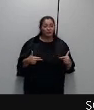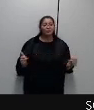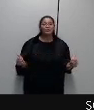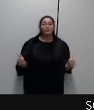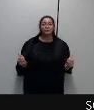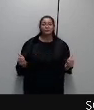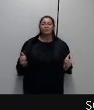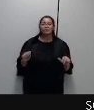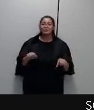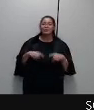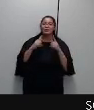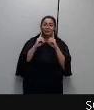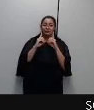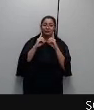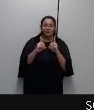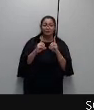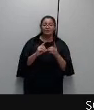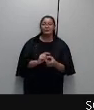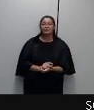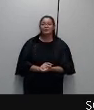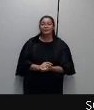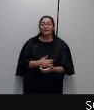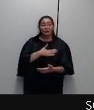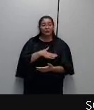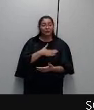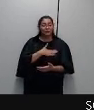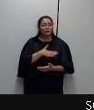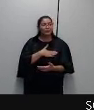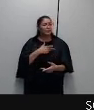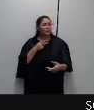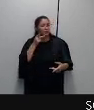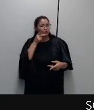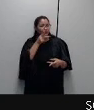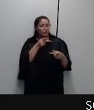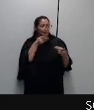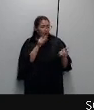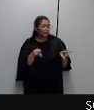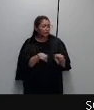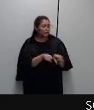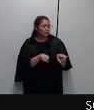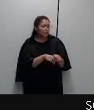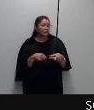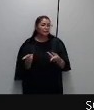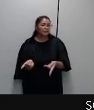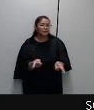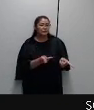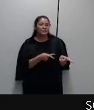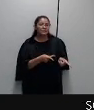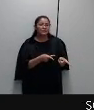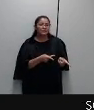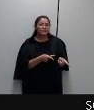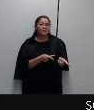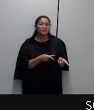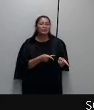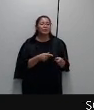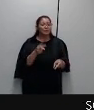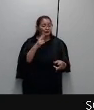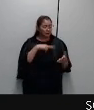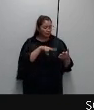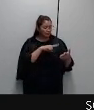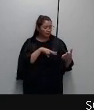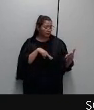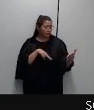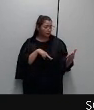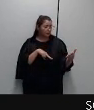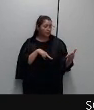eu gostaria de ponderar Eu também Visitei o o presidente velho que também